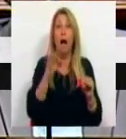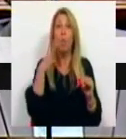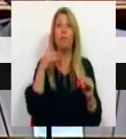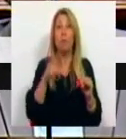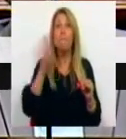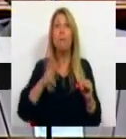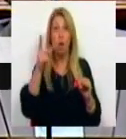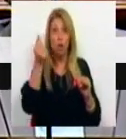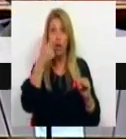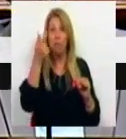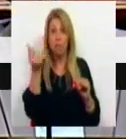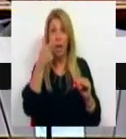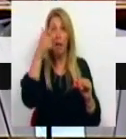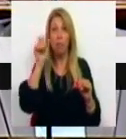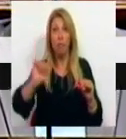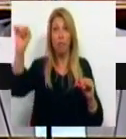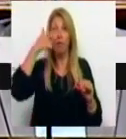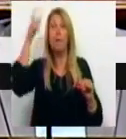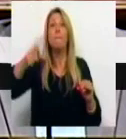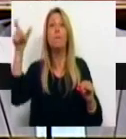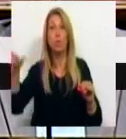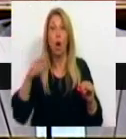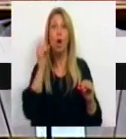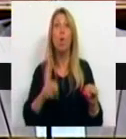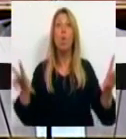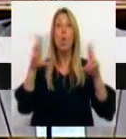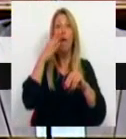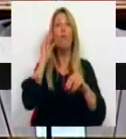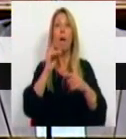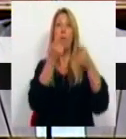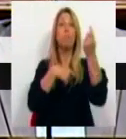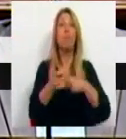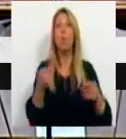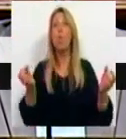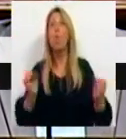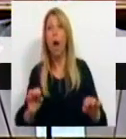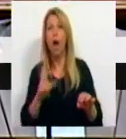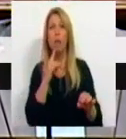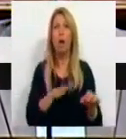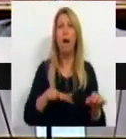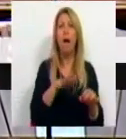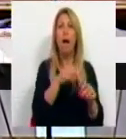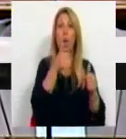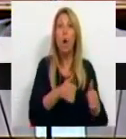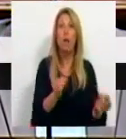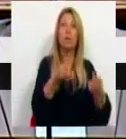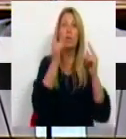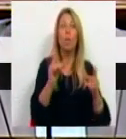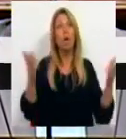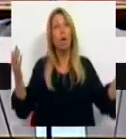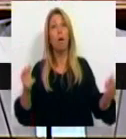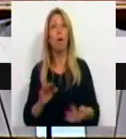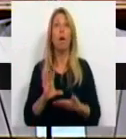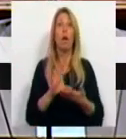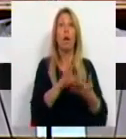dinheiro dos contribuintes. O novo banco não foi vendido e nem sequer o seu perímetro estava correto e a resolução teve que ser alargada com